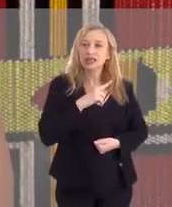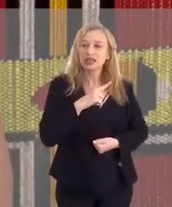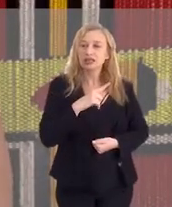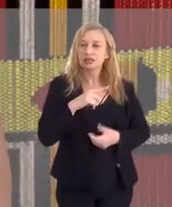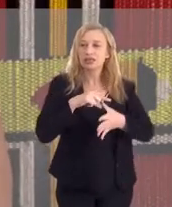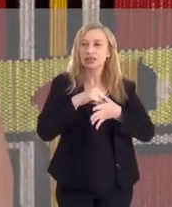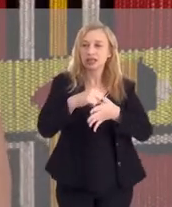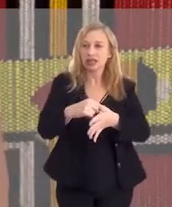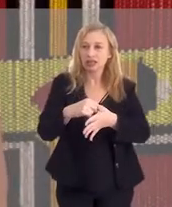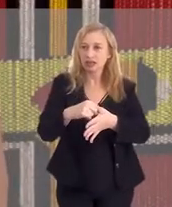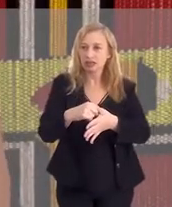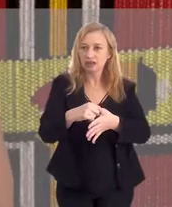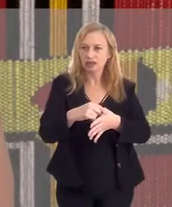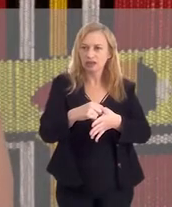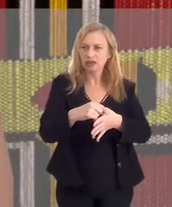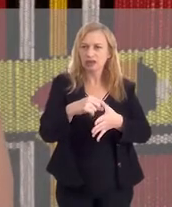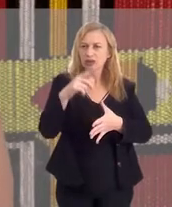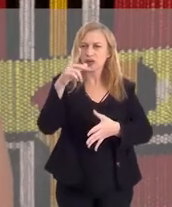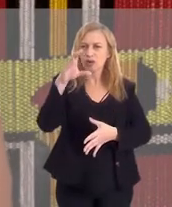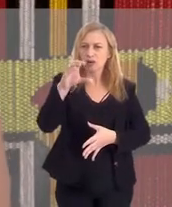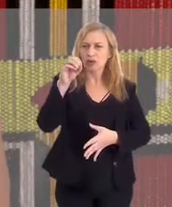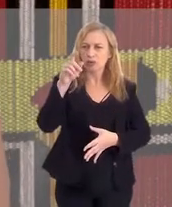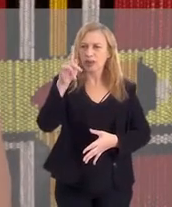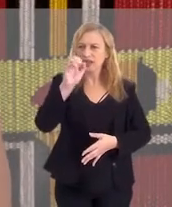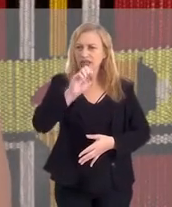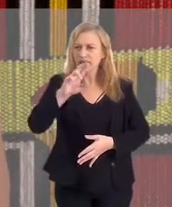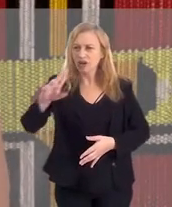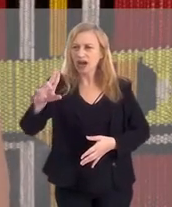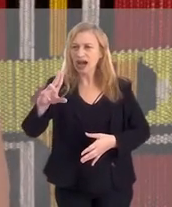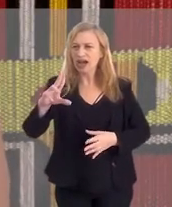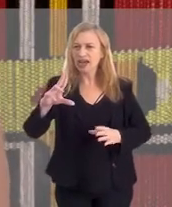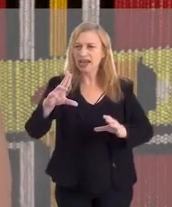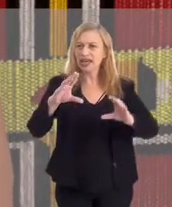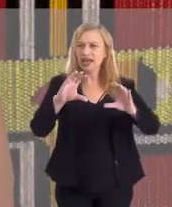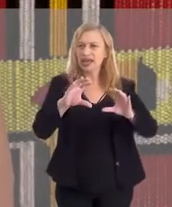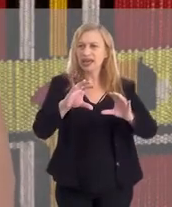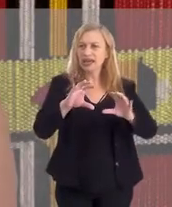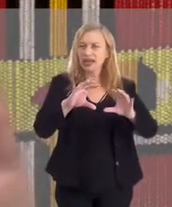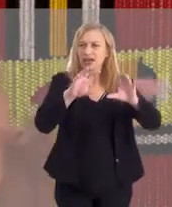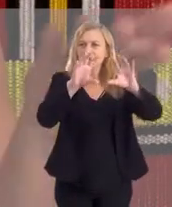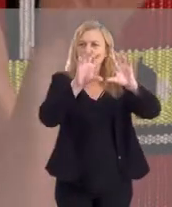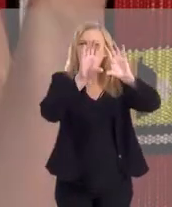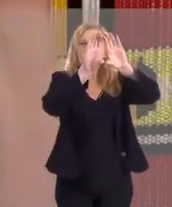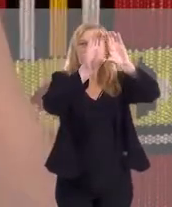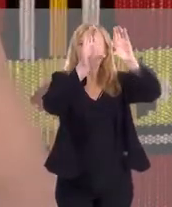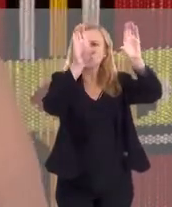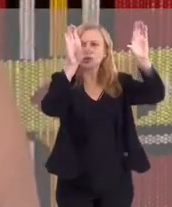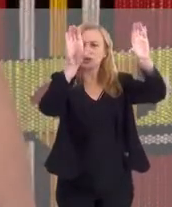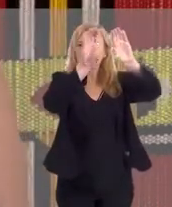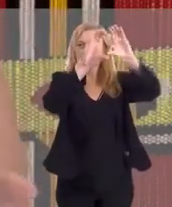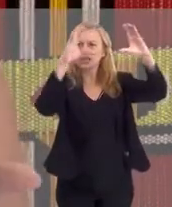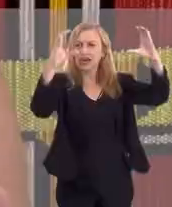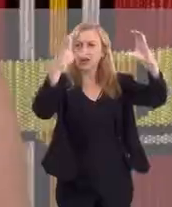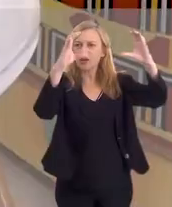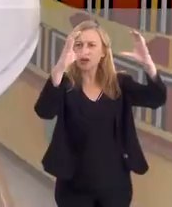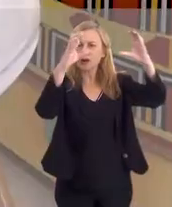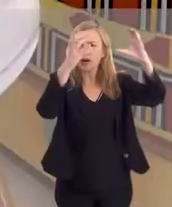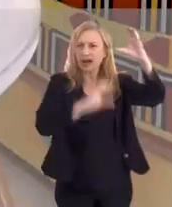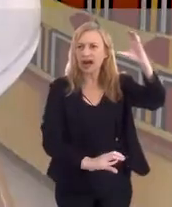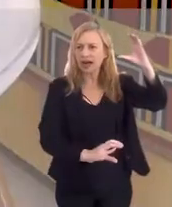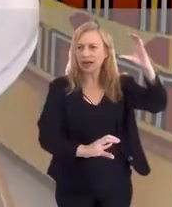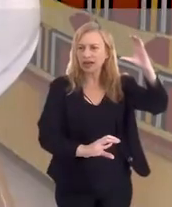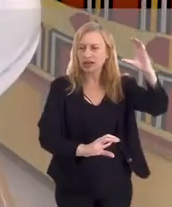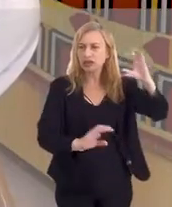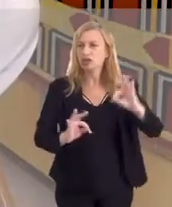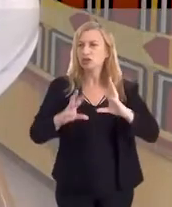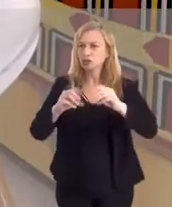temos uma grande liderança chamada David Copenauer, que escreveu A Queda do Céu. Que nós acreditamos que tudo que está em cima,